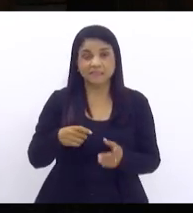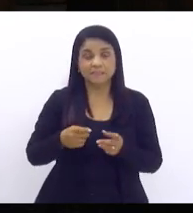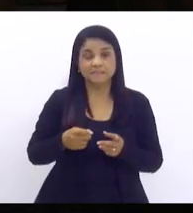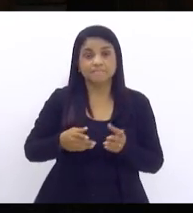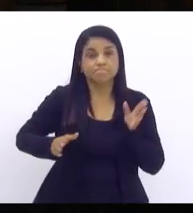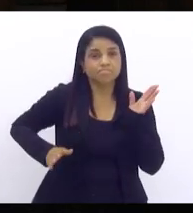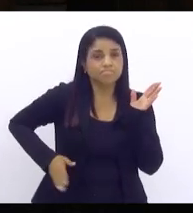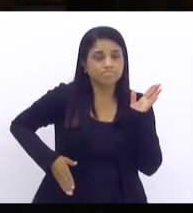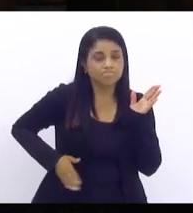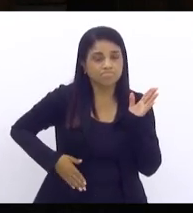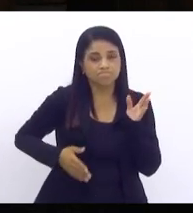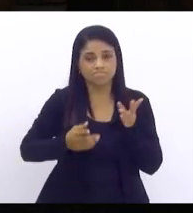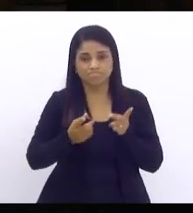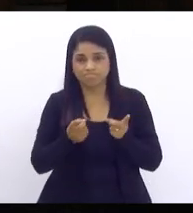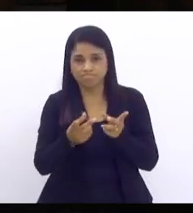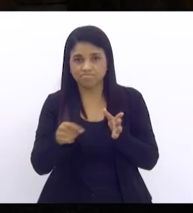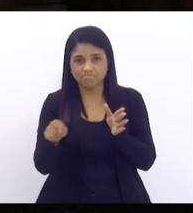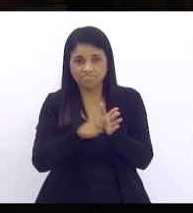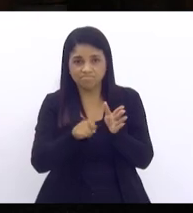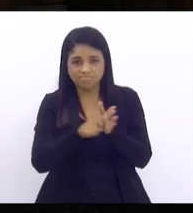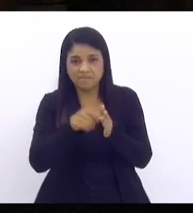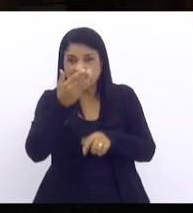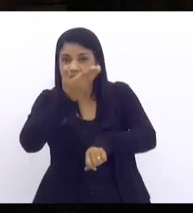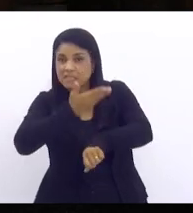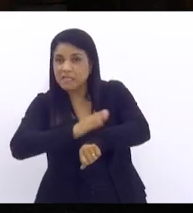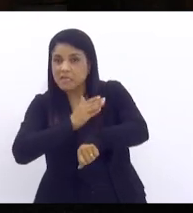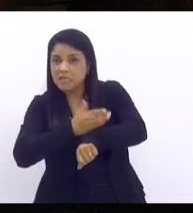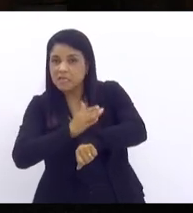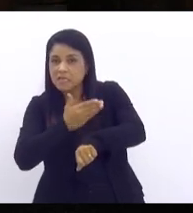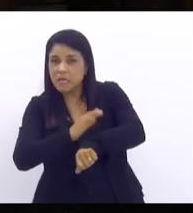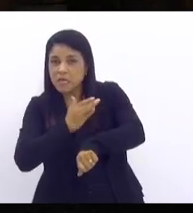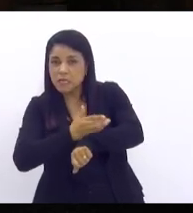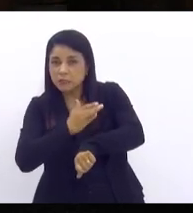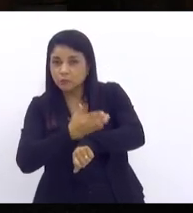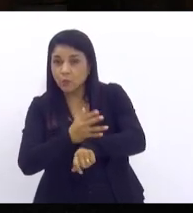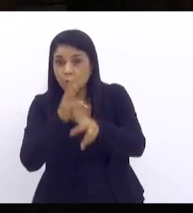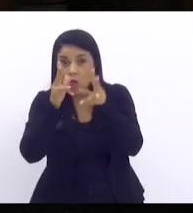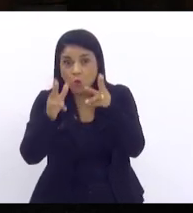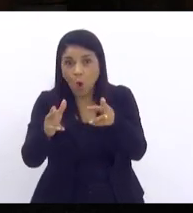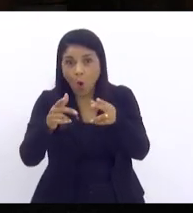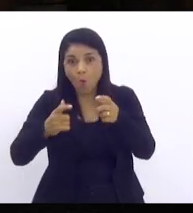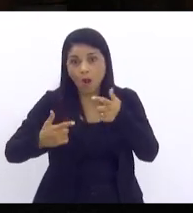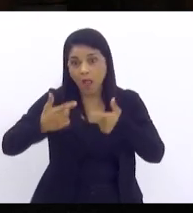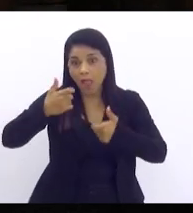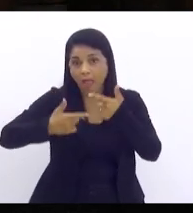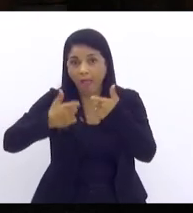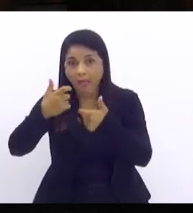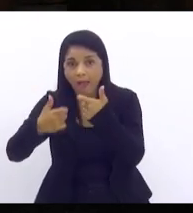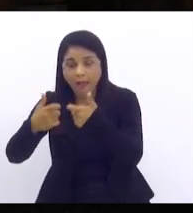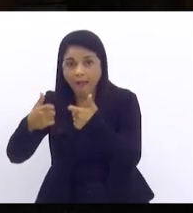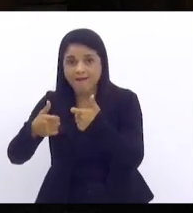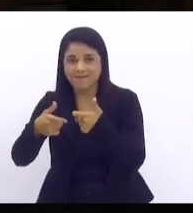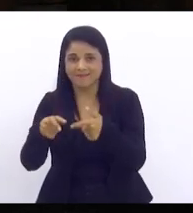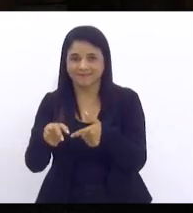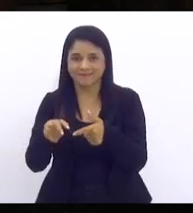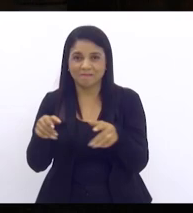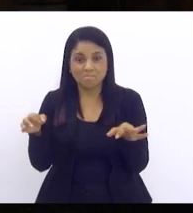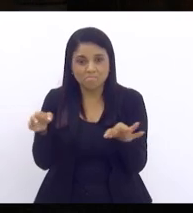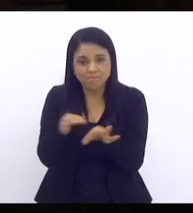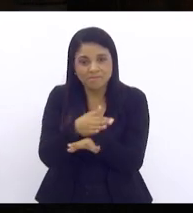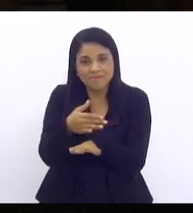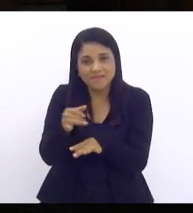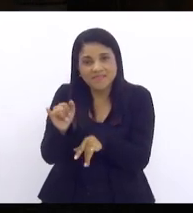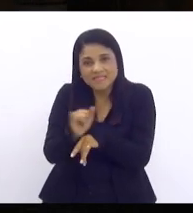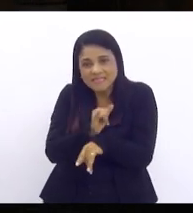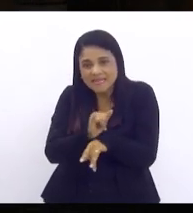sendo treinados com tática de guerrilha, de guerra mesmo, pronto para ir para qualquer guerra. E